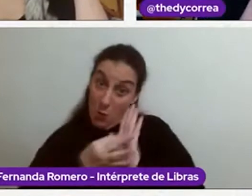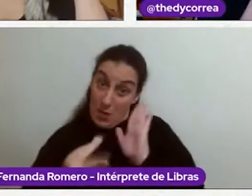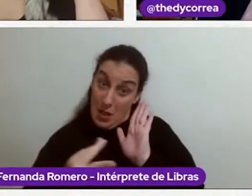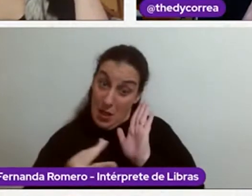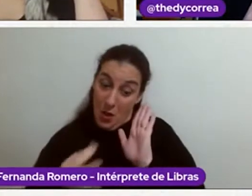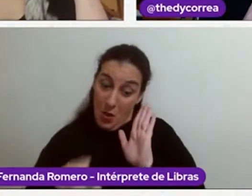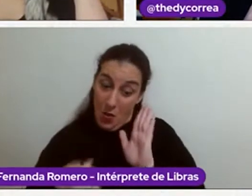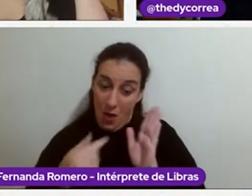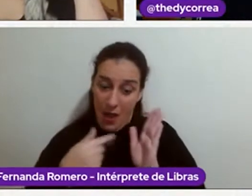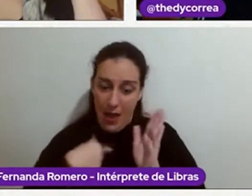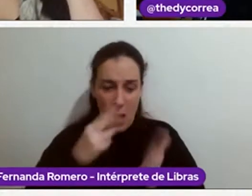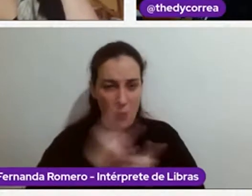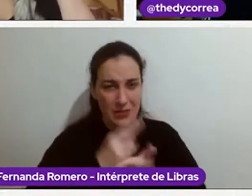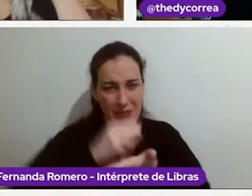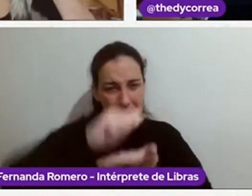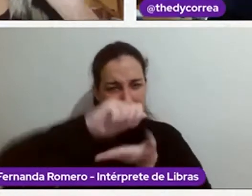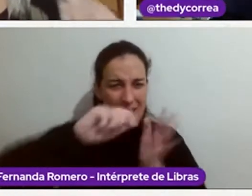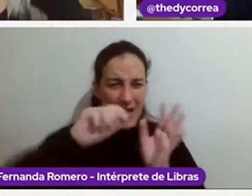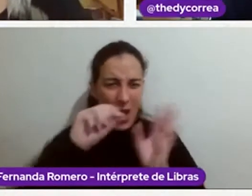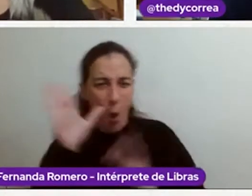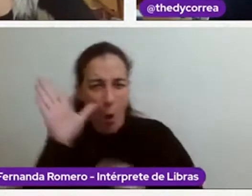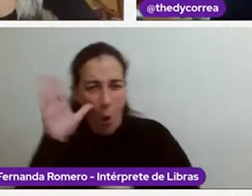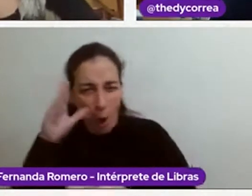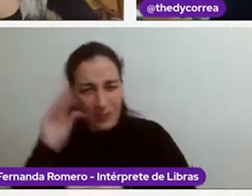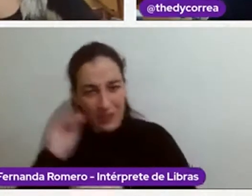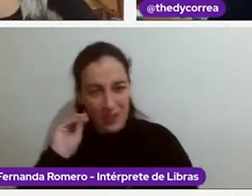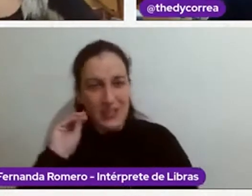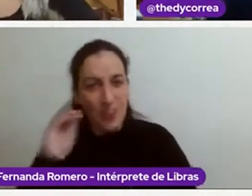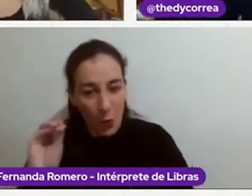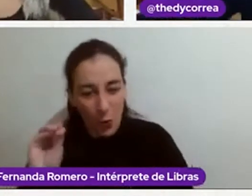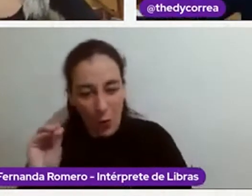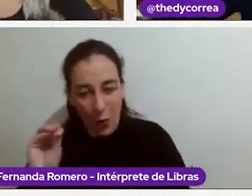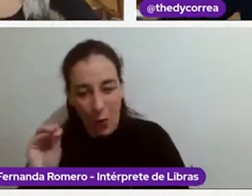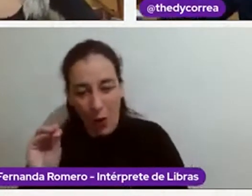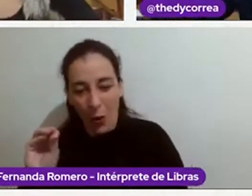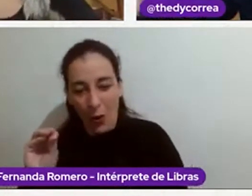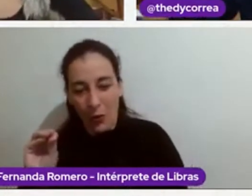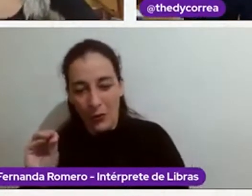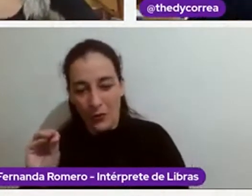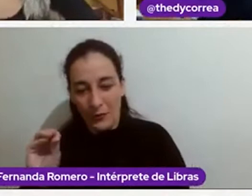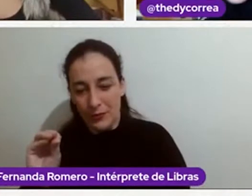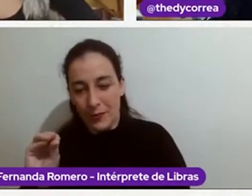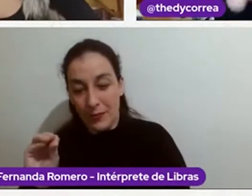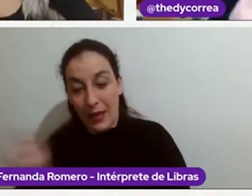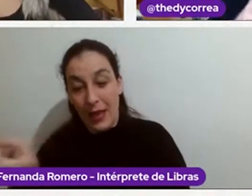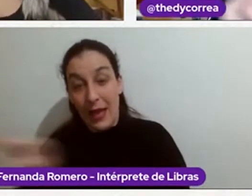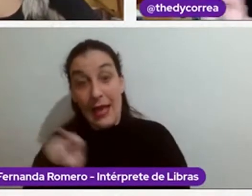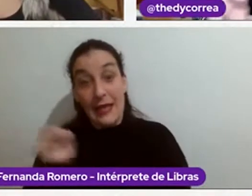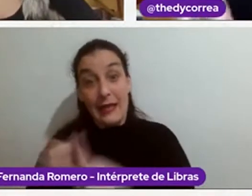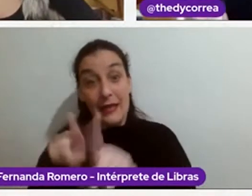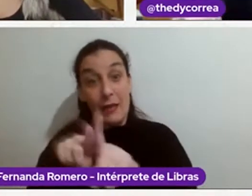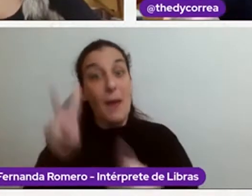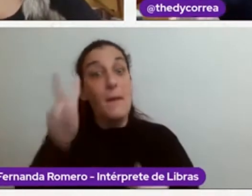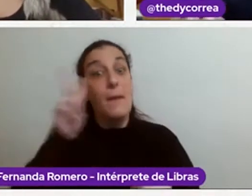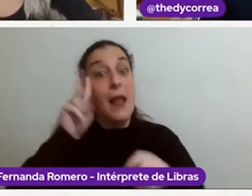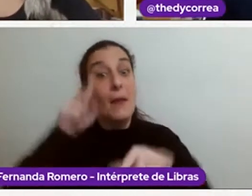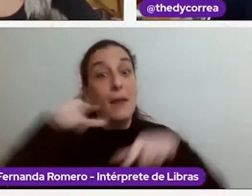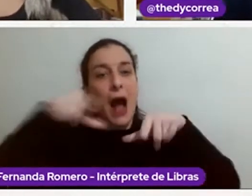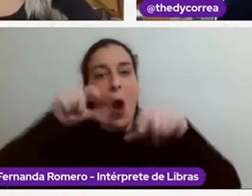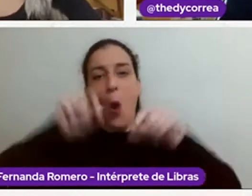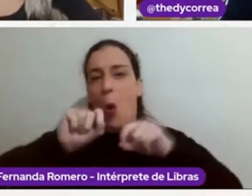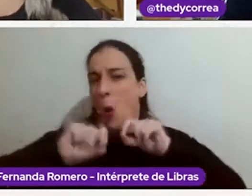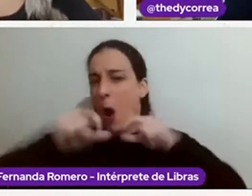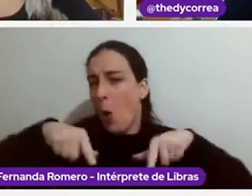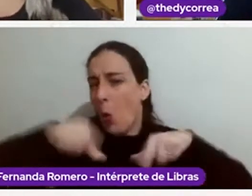acabo escrevendo coisas do lado. E até para a memória de onde elas estão, do que elas